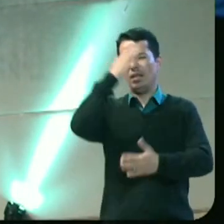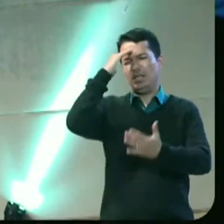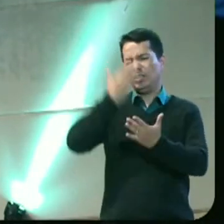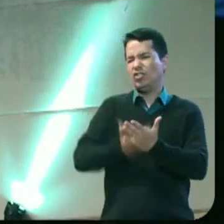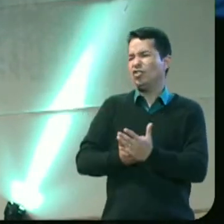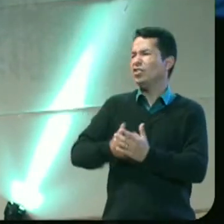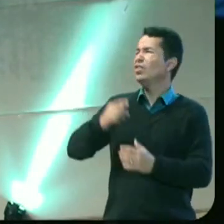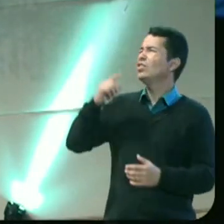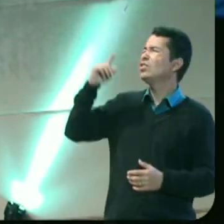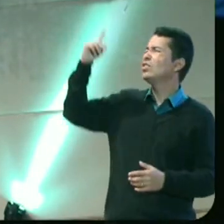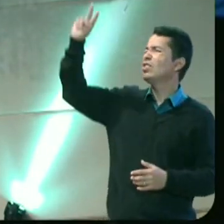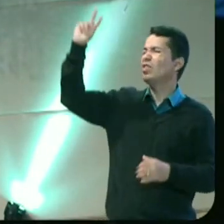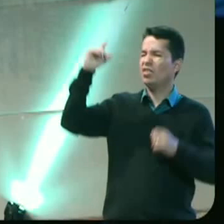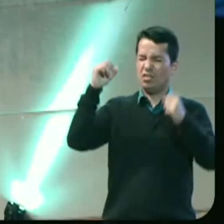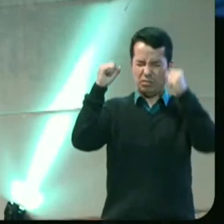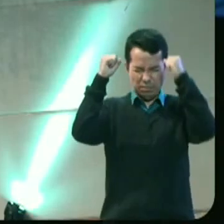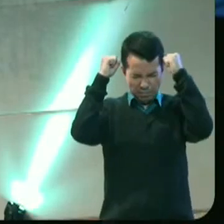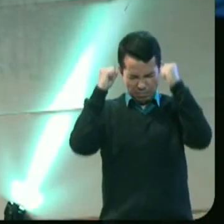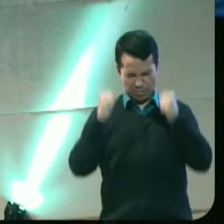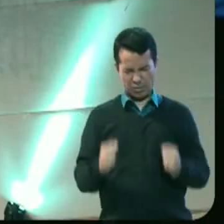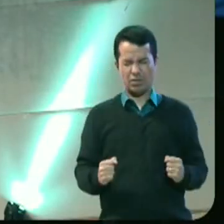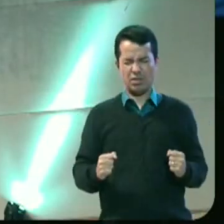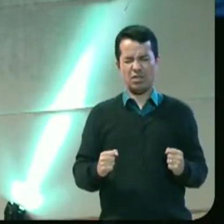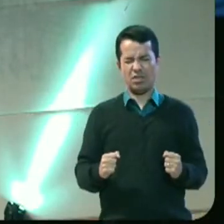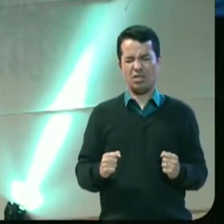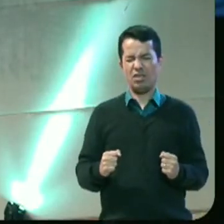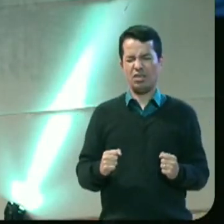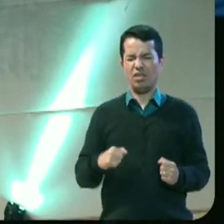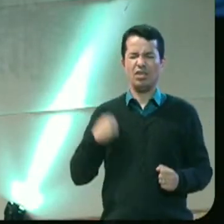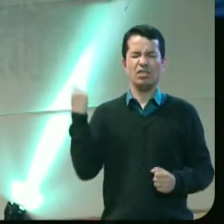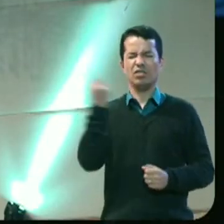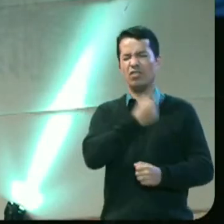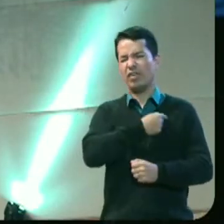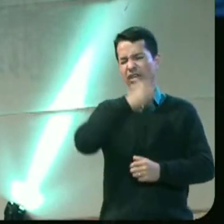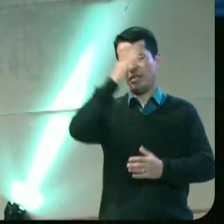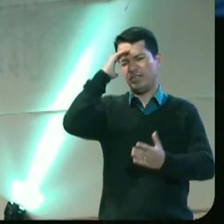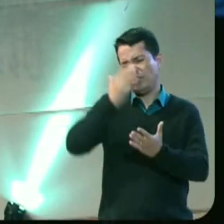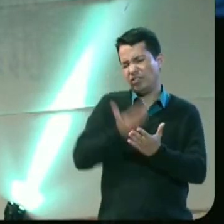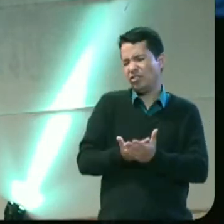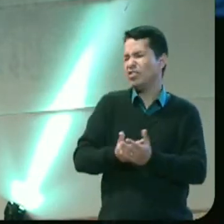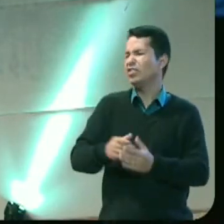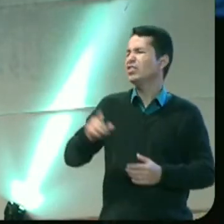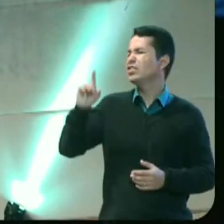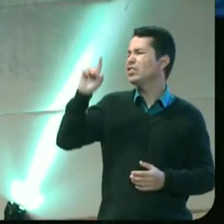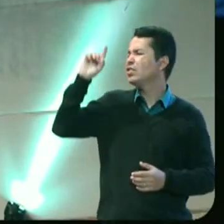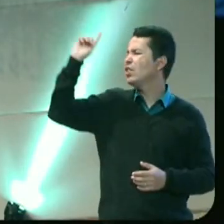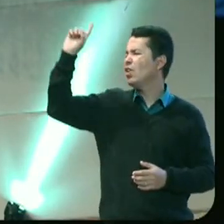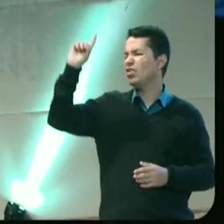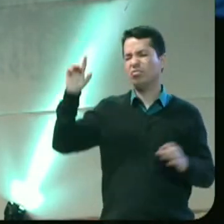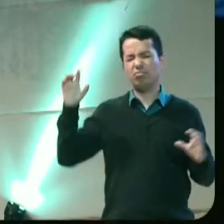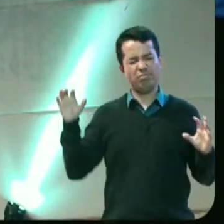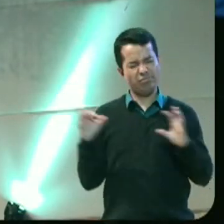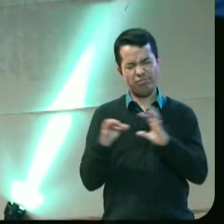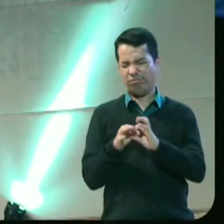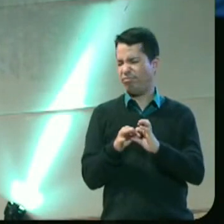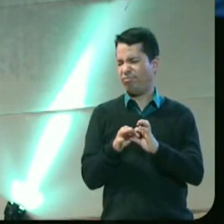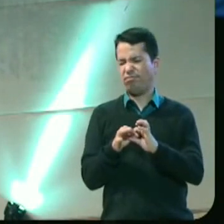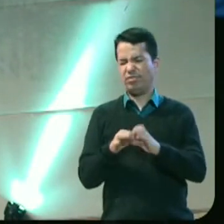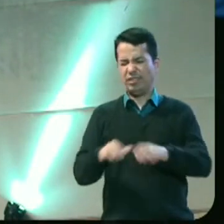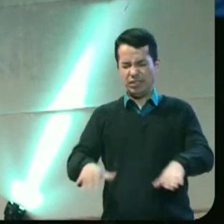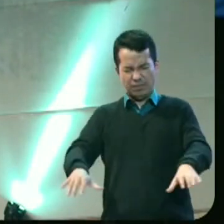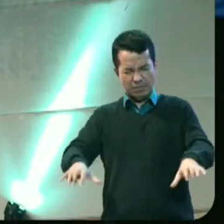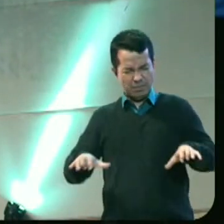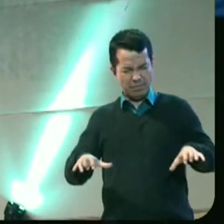Nós cremos que o Senhor é bom. Nós cremos, Deus, que além das ondas, o Senhor continua no trono, Pai. E que